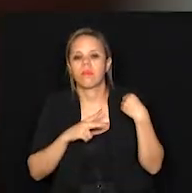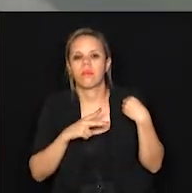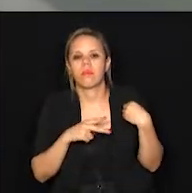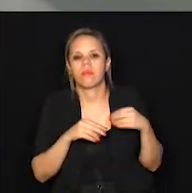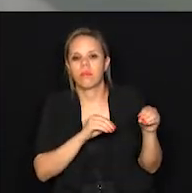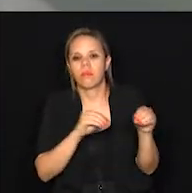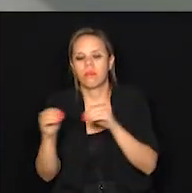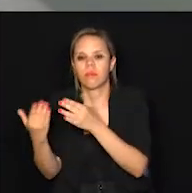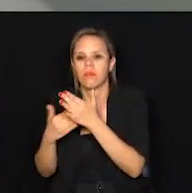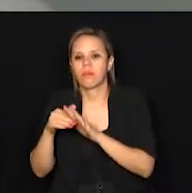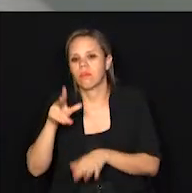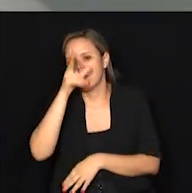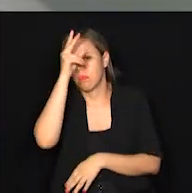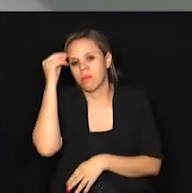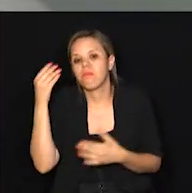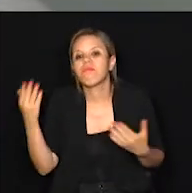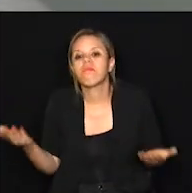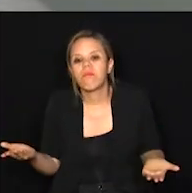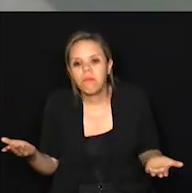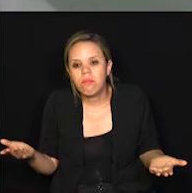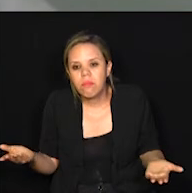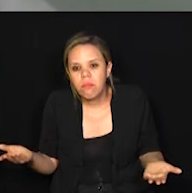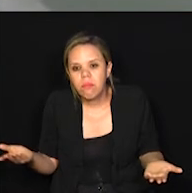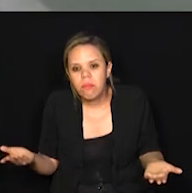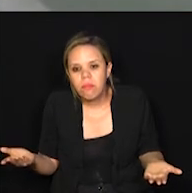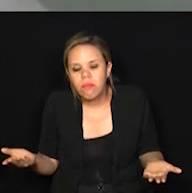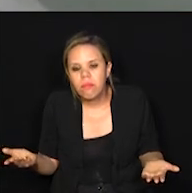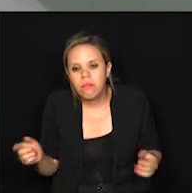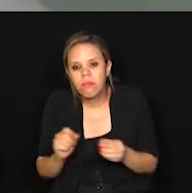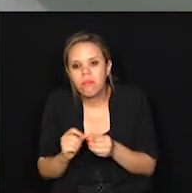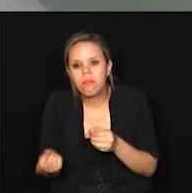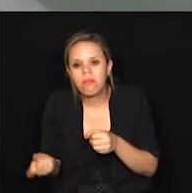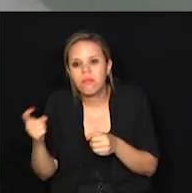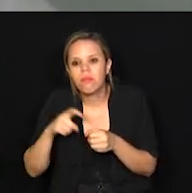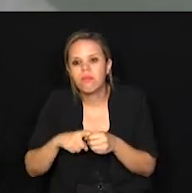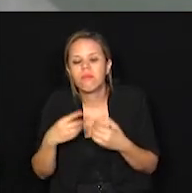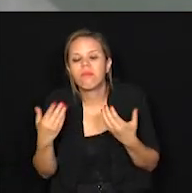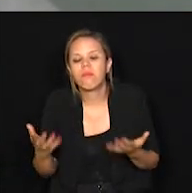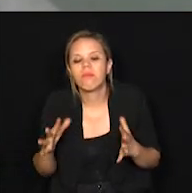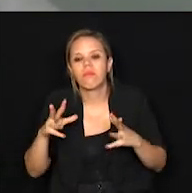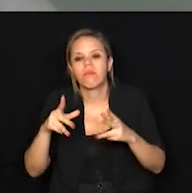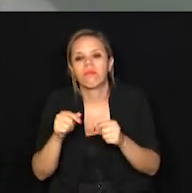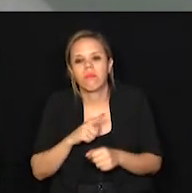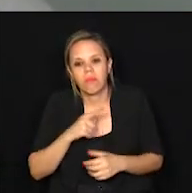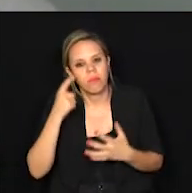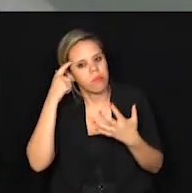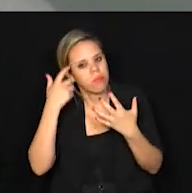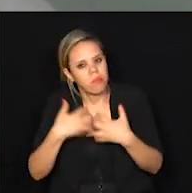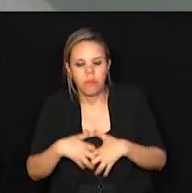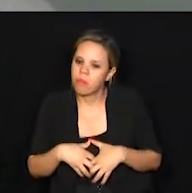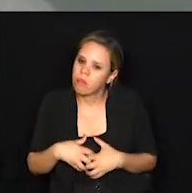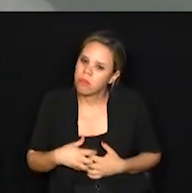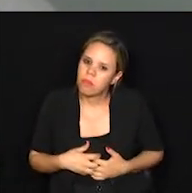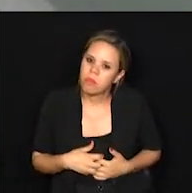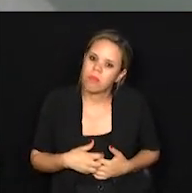que o Ministério Público está aqui, e já que nós estamos falando de fiscalização, por que então nós não irmos para a rua